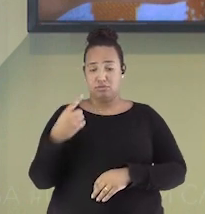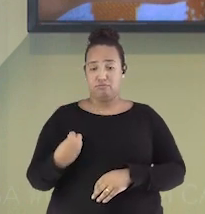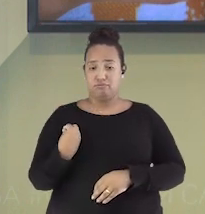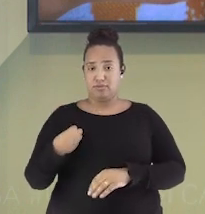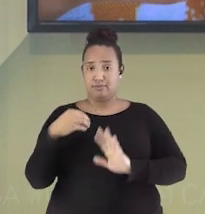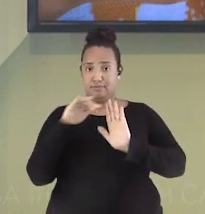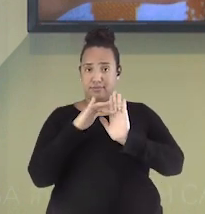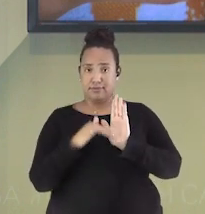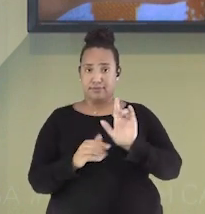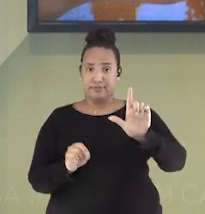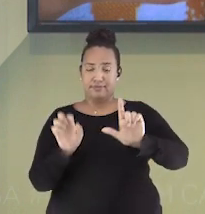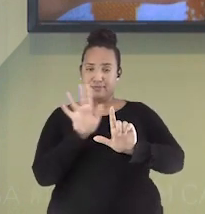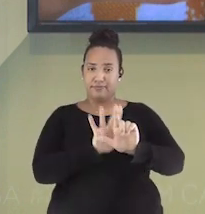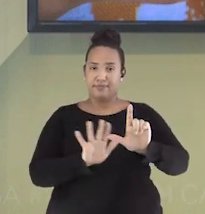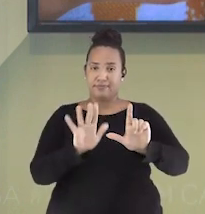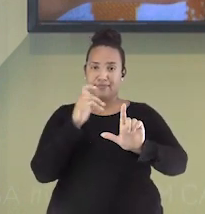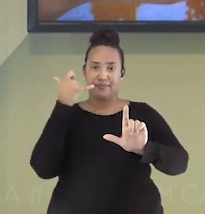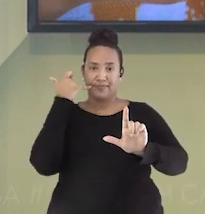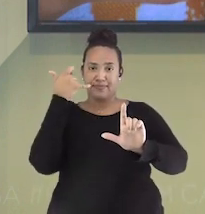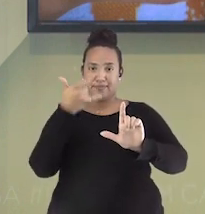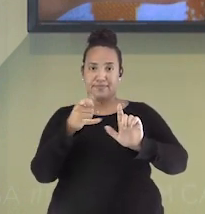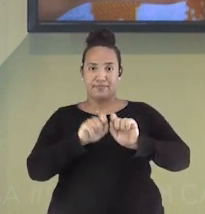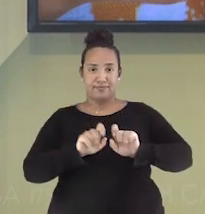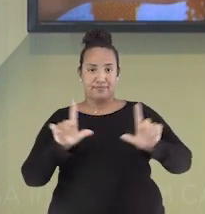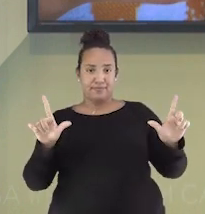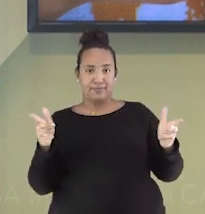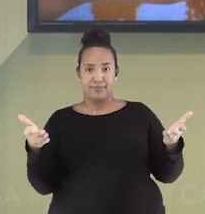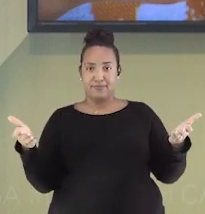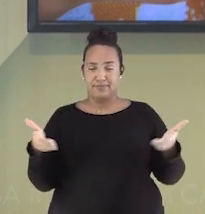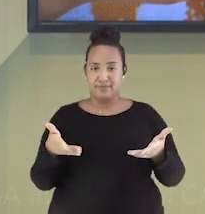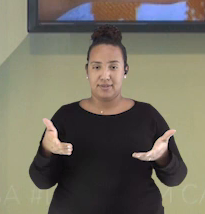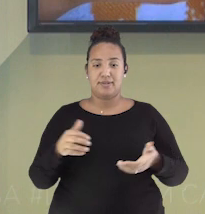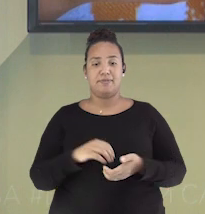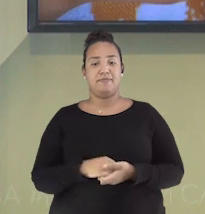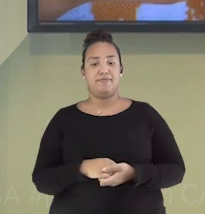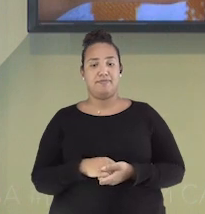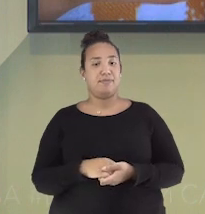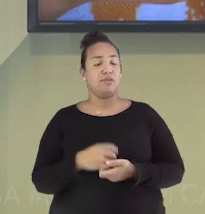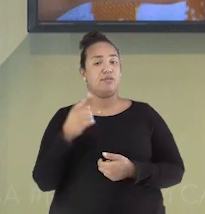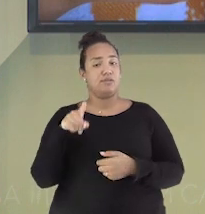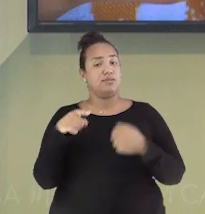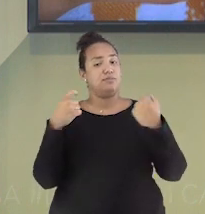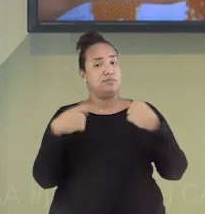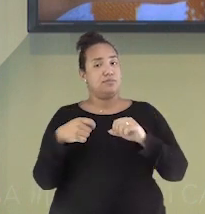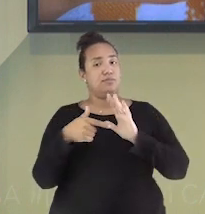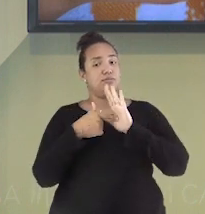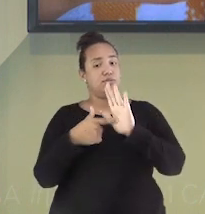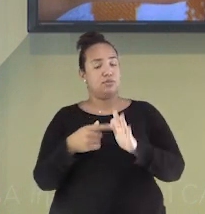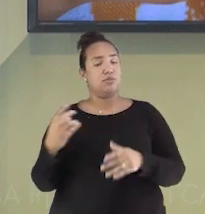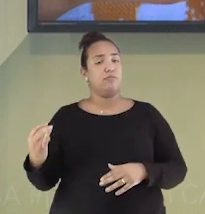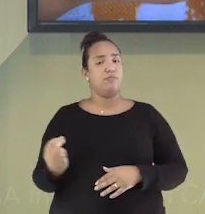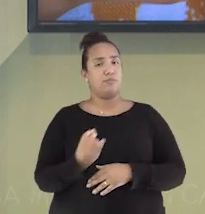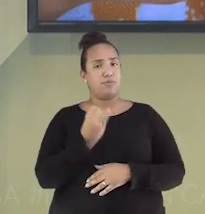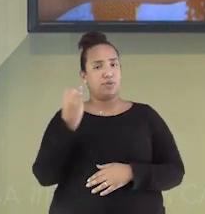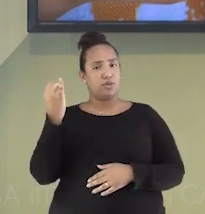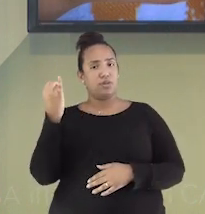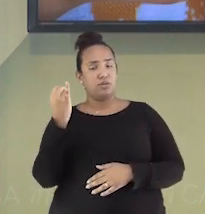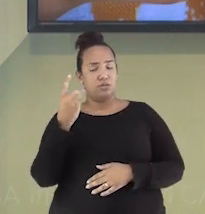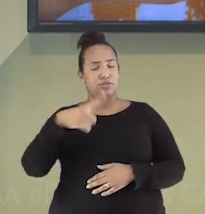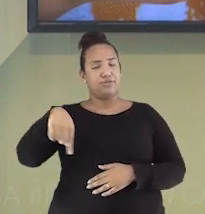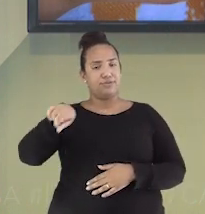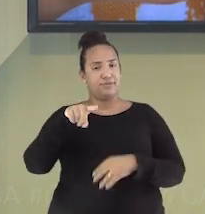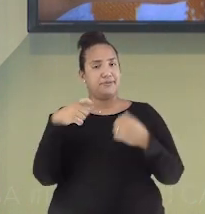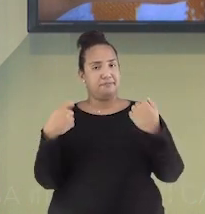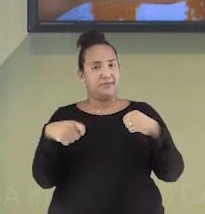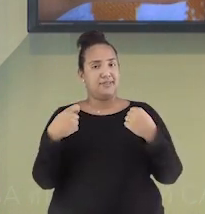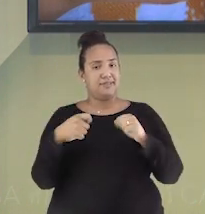se esqueça de preencher a lista de presença por meio do QR Code que tá aparecendo aqui na sua tela não custa repetir o quanto isso é importante para nós